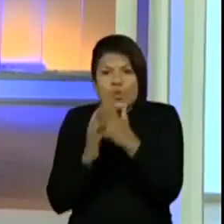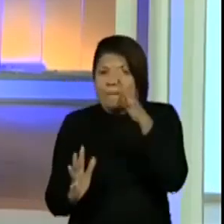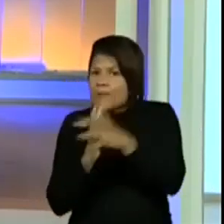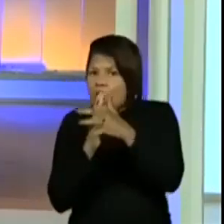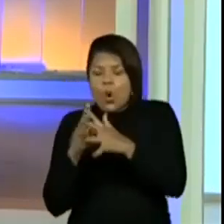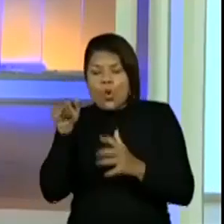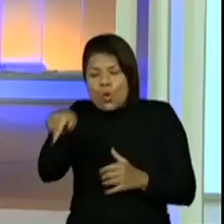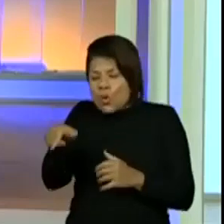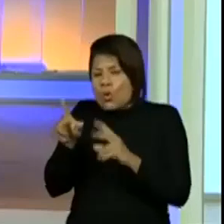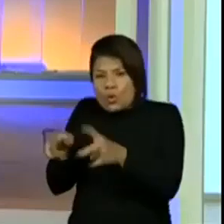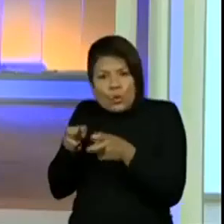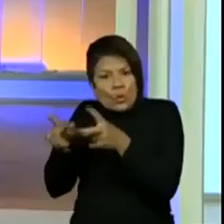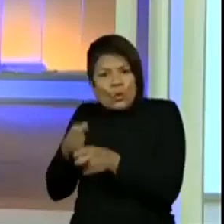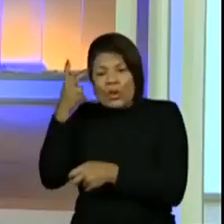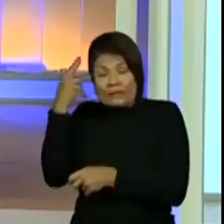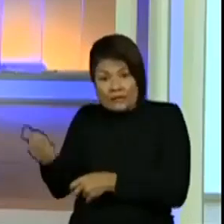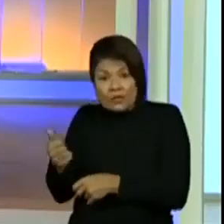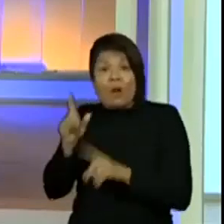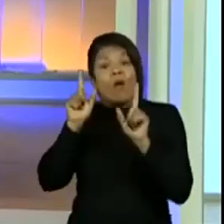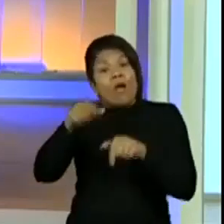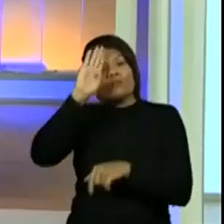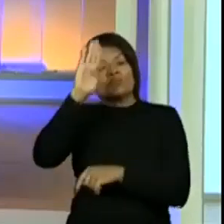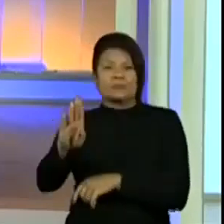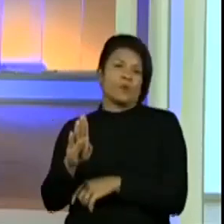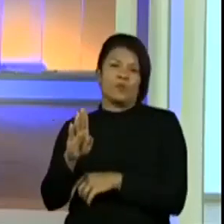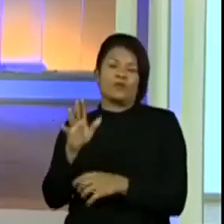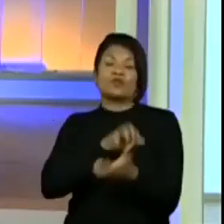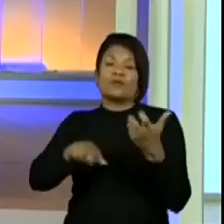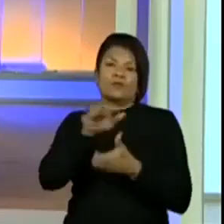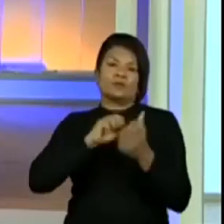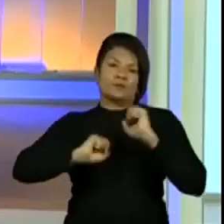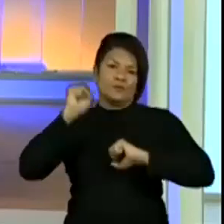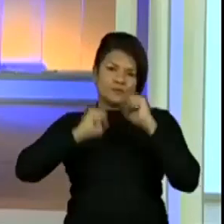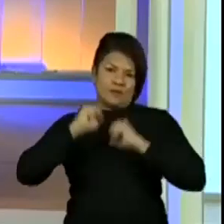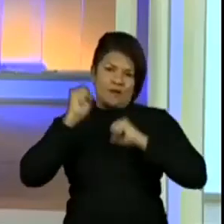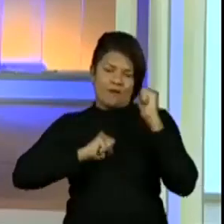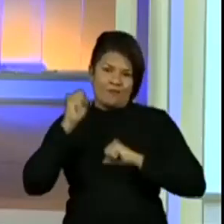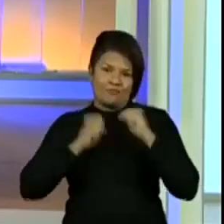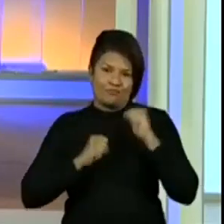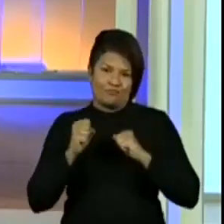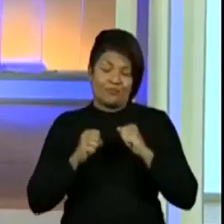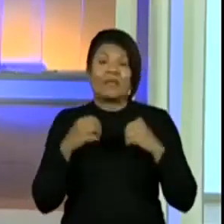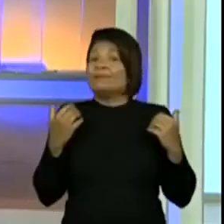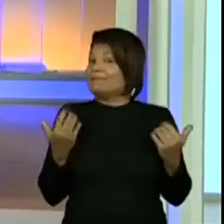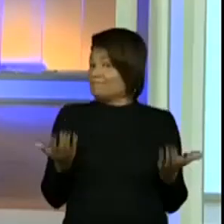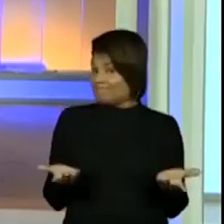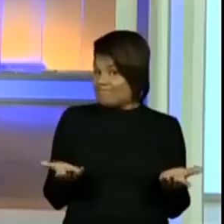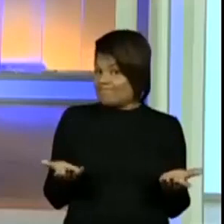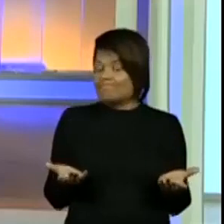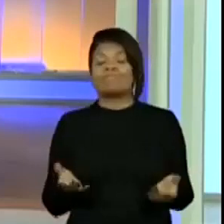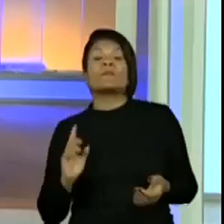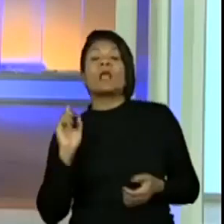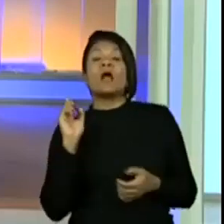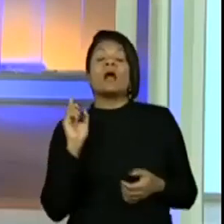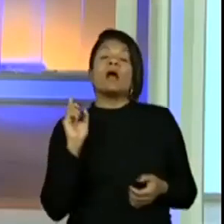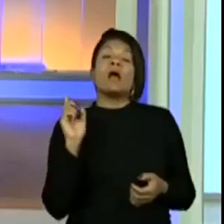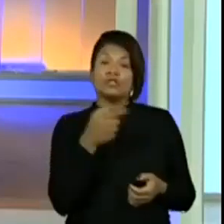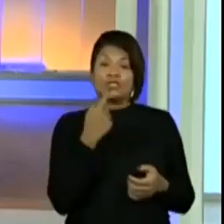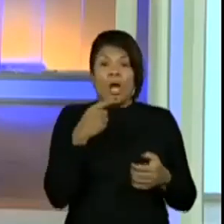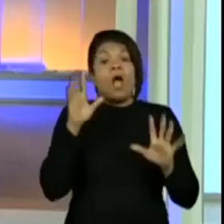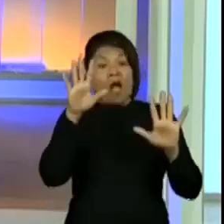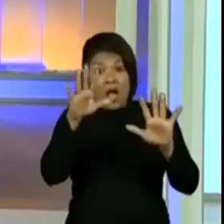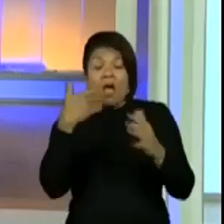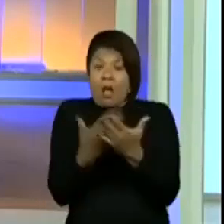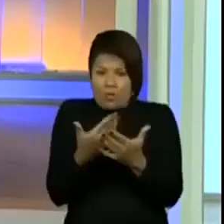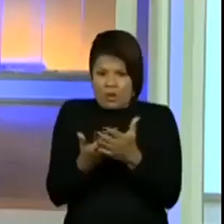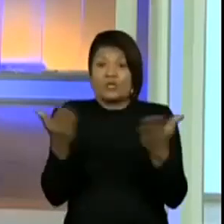naturais, principalmente a Revolução Industrial. Então, o que nós temos que fazer? Inclusive, na aula de hoje,